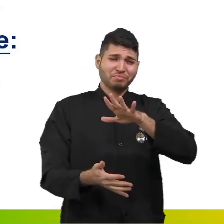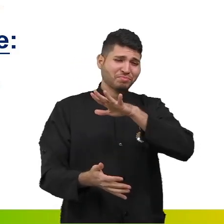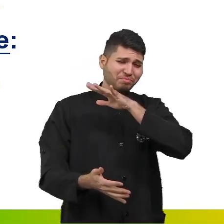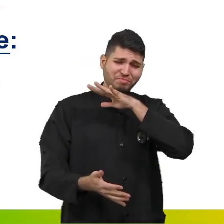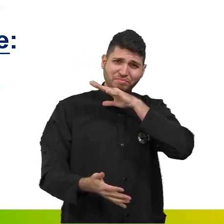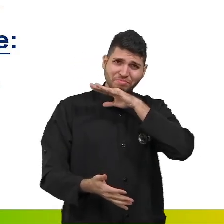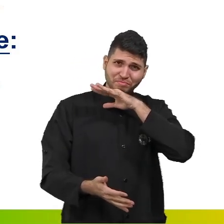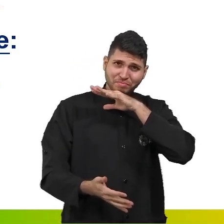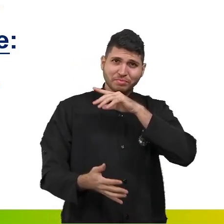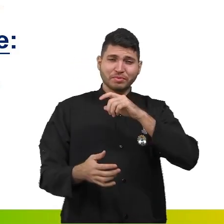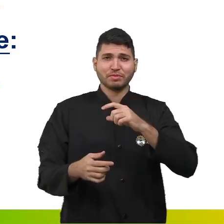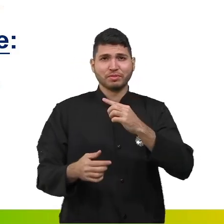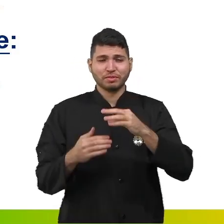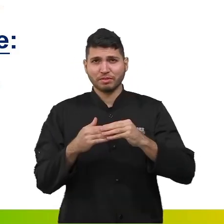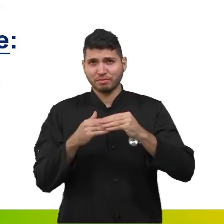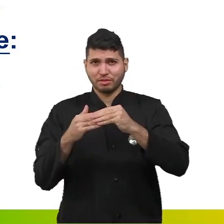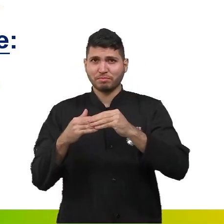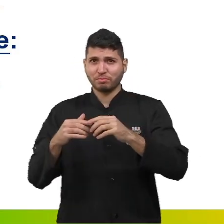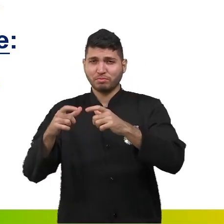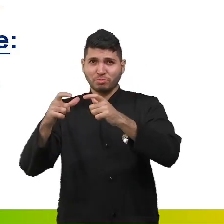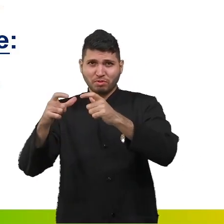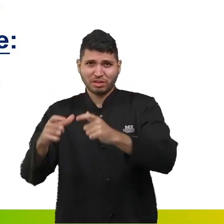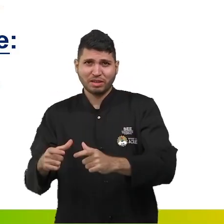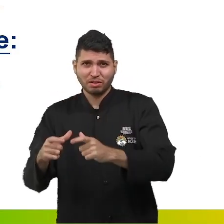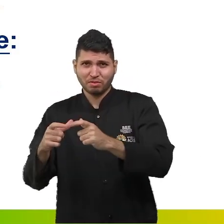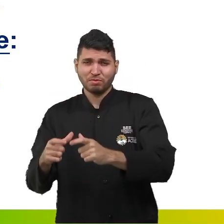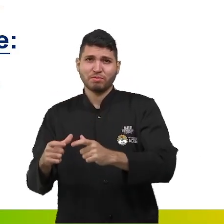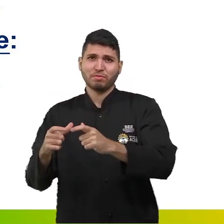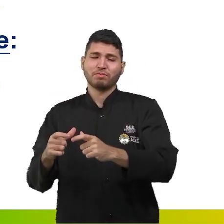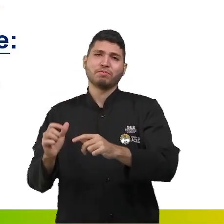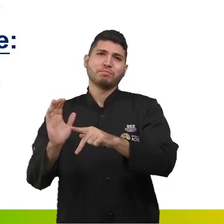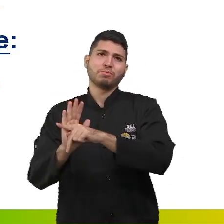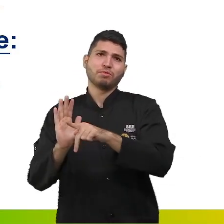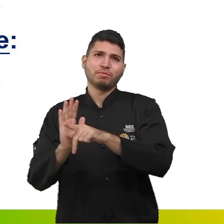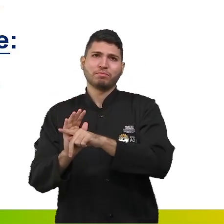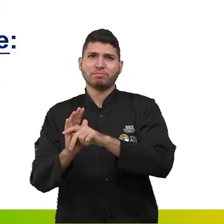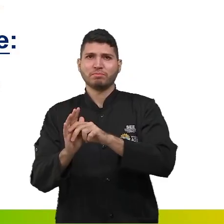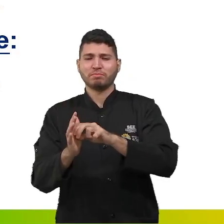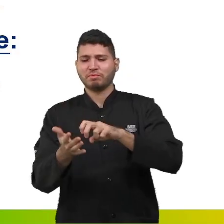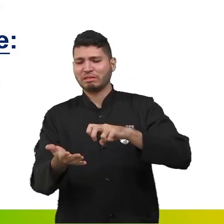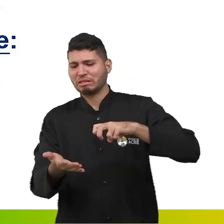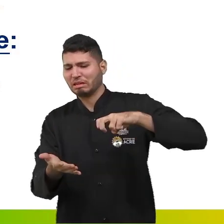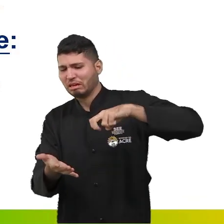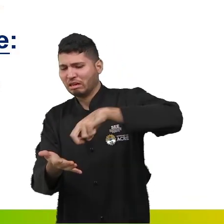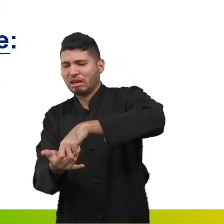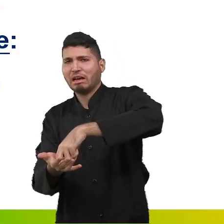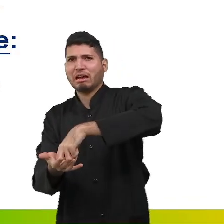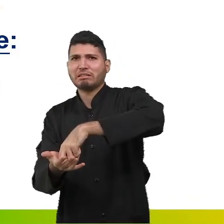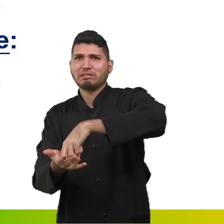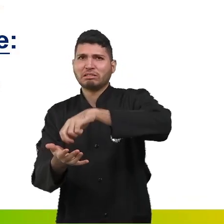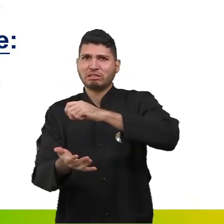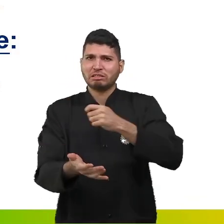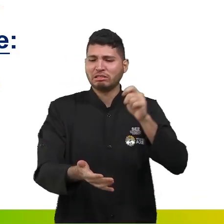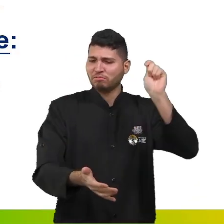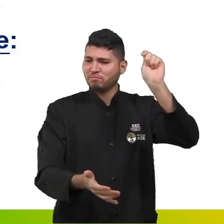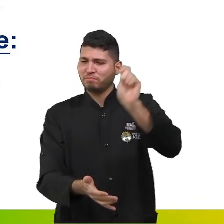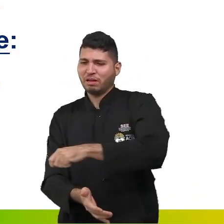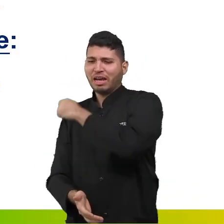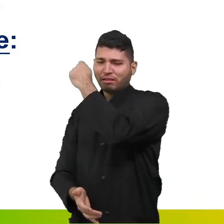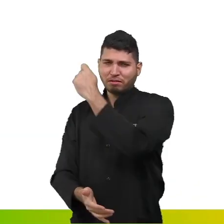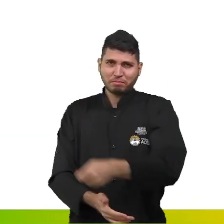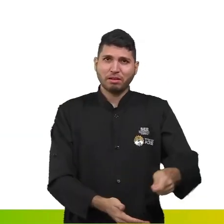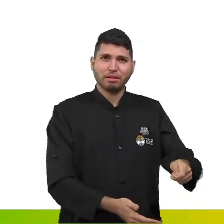do engenho chamado Pelourinho e ali recebiam os castigos, entre eles as chibatadas no tronco, né?